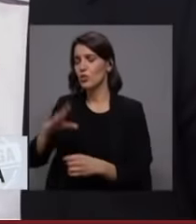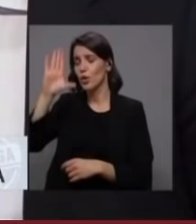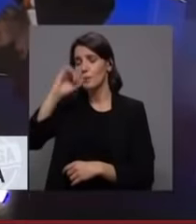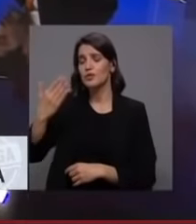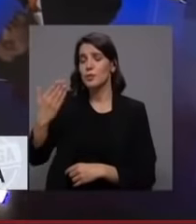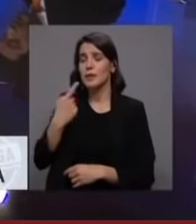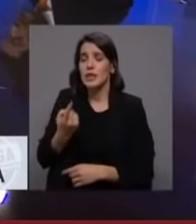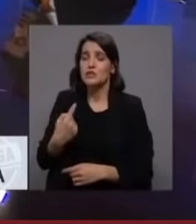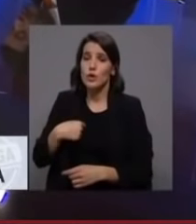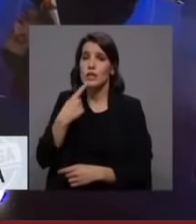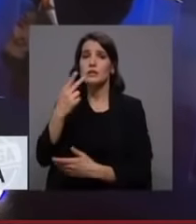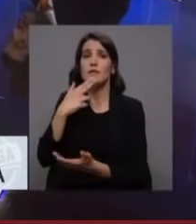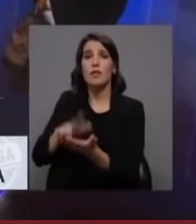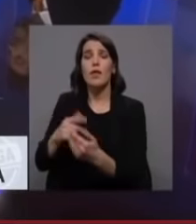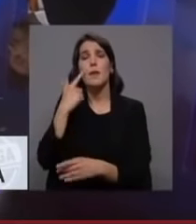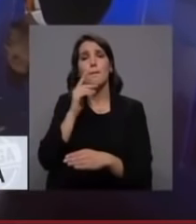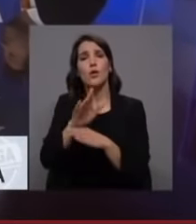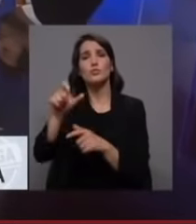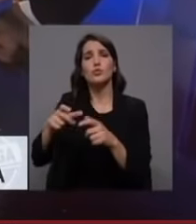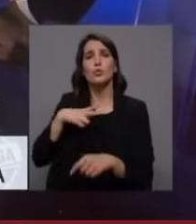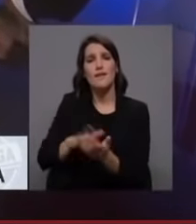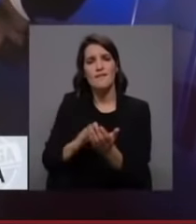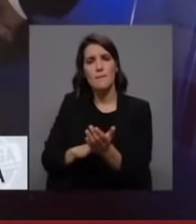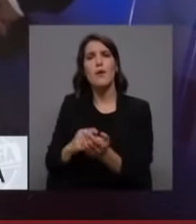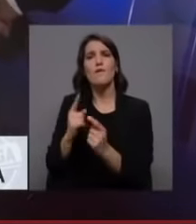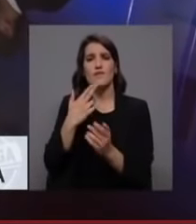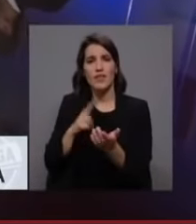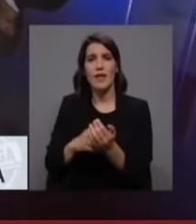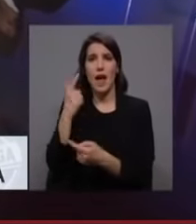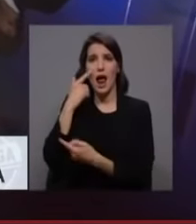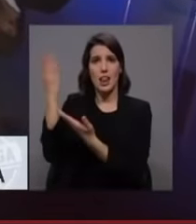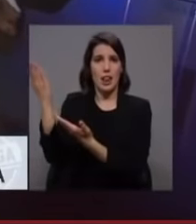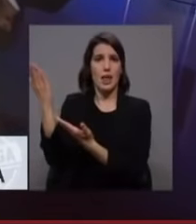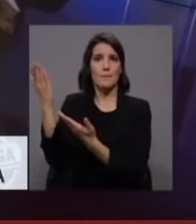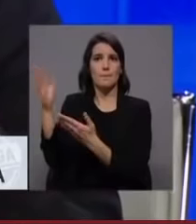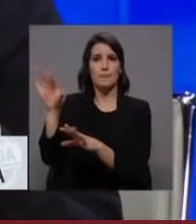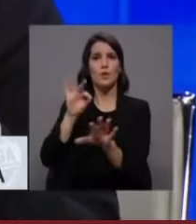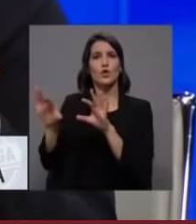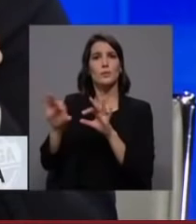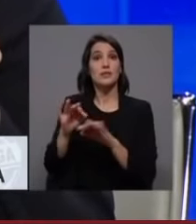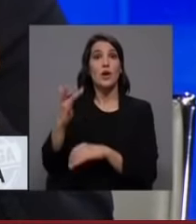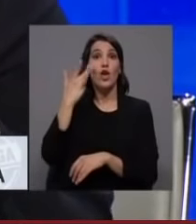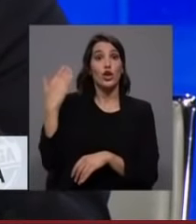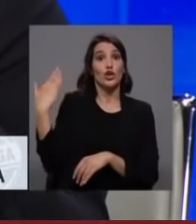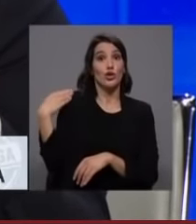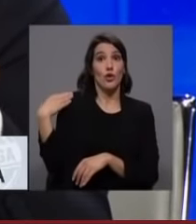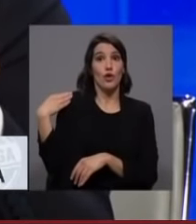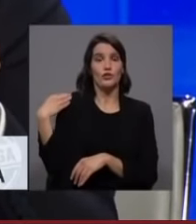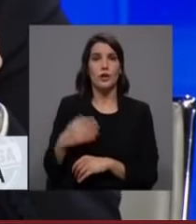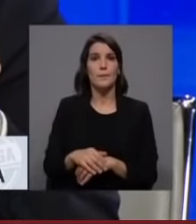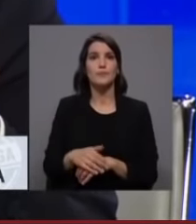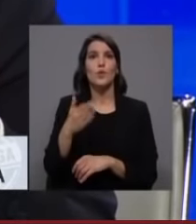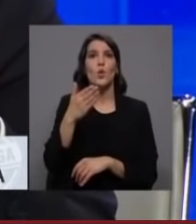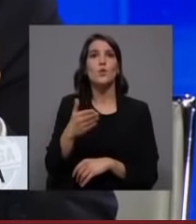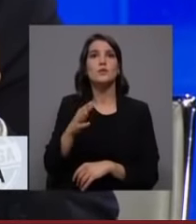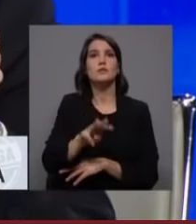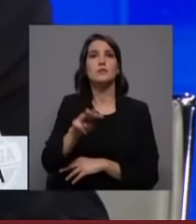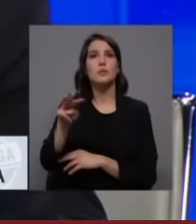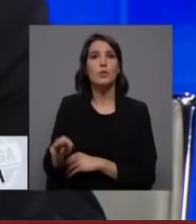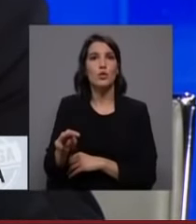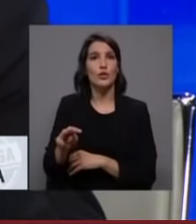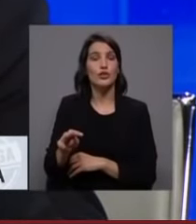verdade é para aqui ó eu queria mostrar as coisas como é verdade estou aqui o António Costa de já passaram 11 milhões